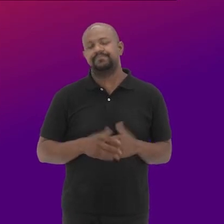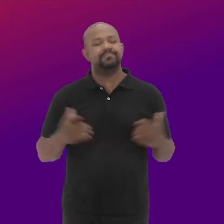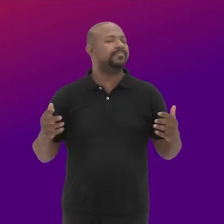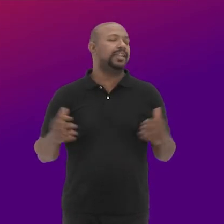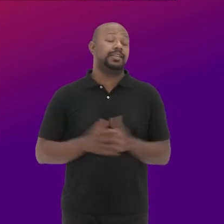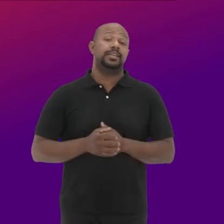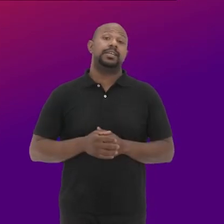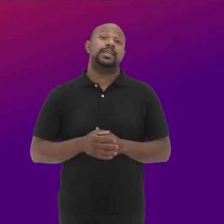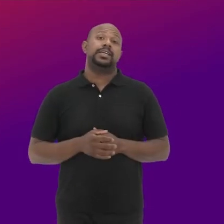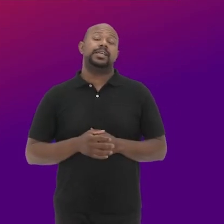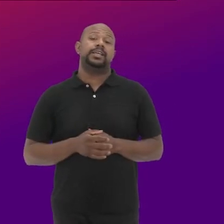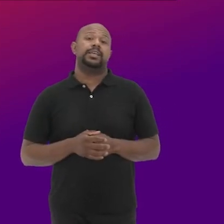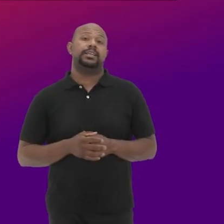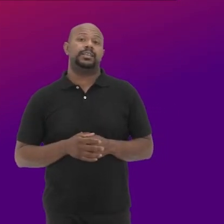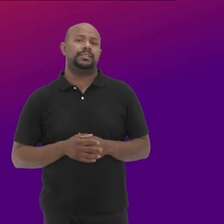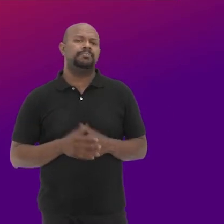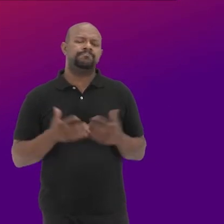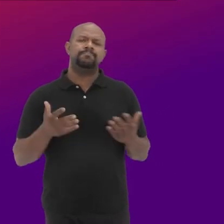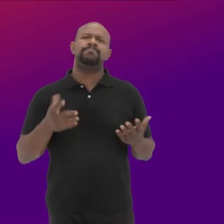Bom,